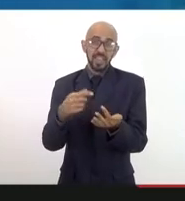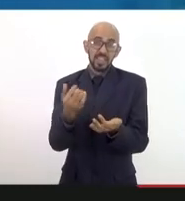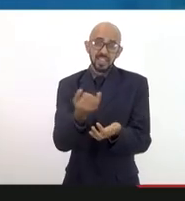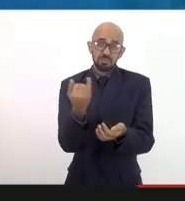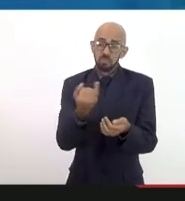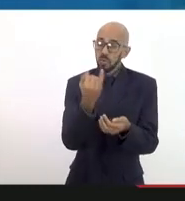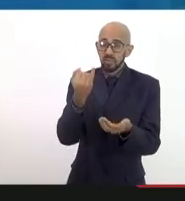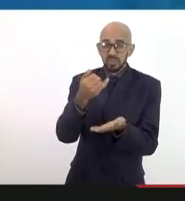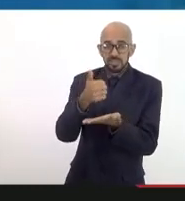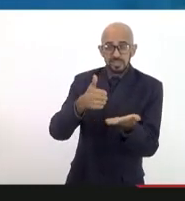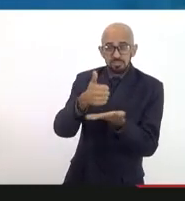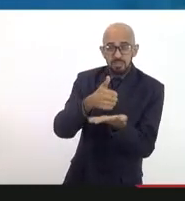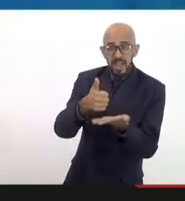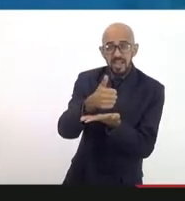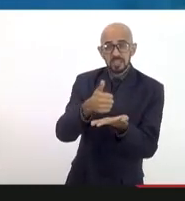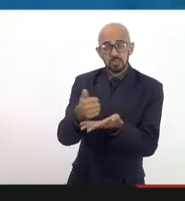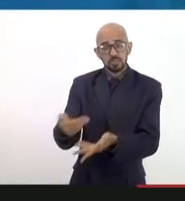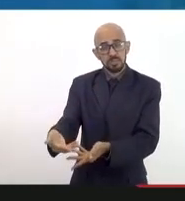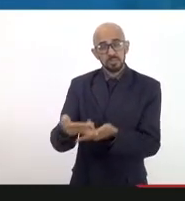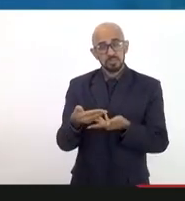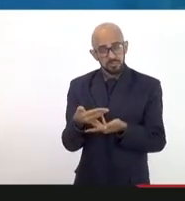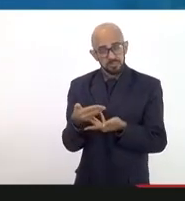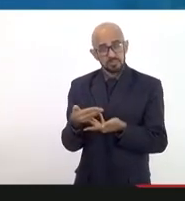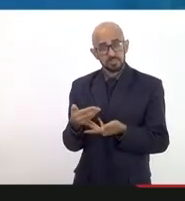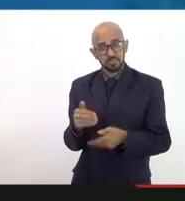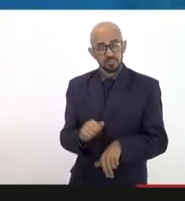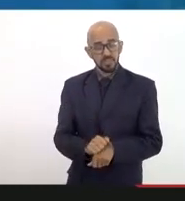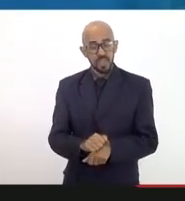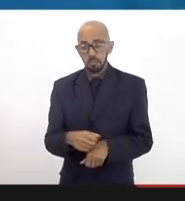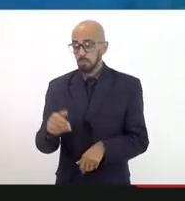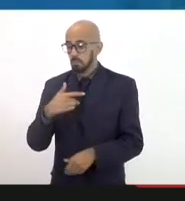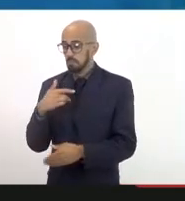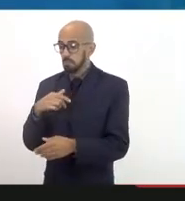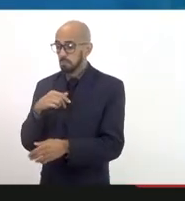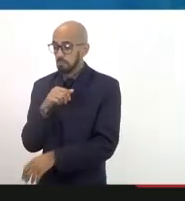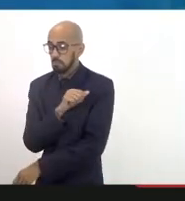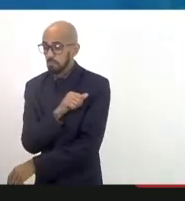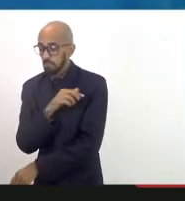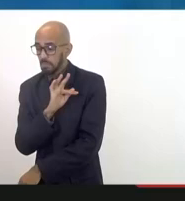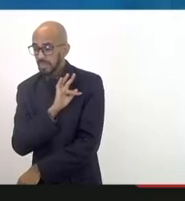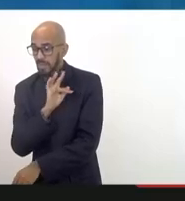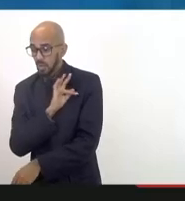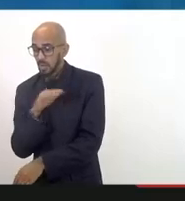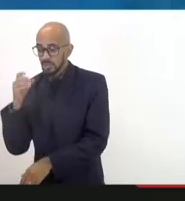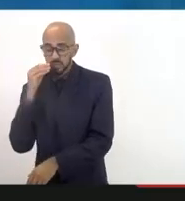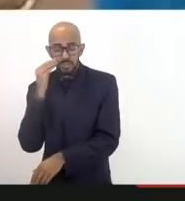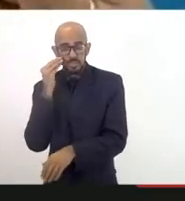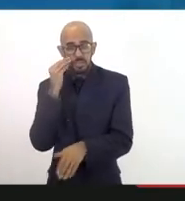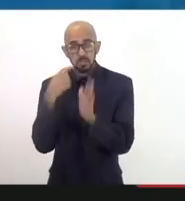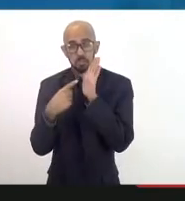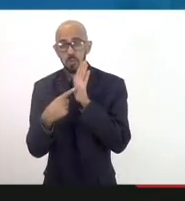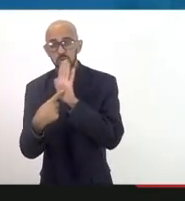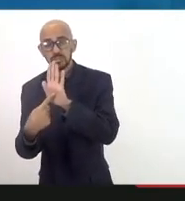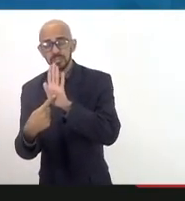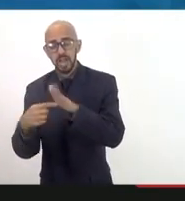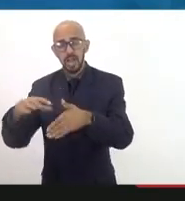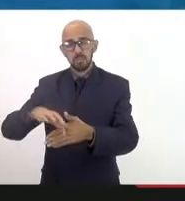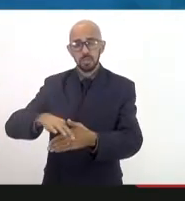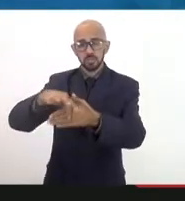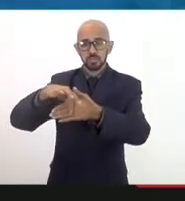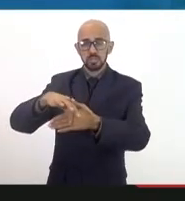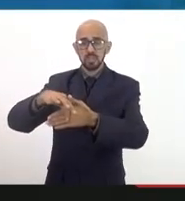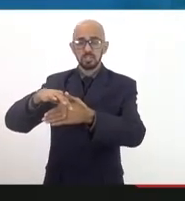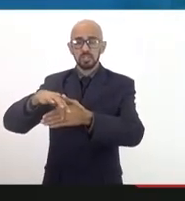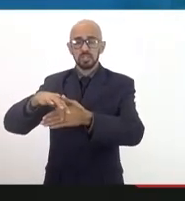nós precisamos, e temos tentado fazer isso, a deputada Marta Rocha também, mostrar para as autoridades, no caso nosso, municipal